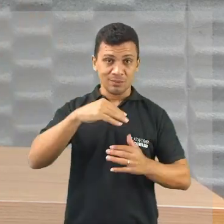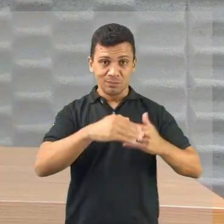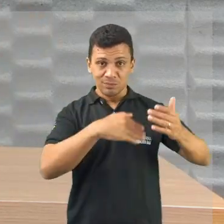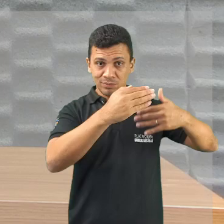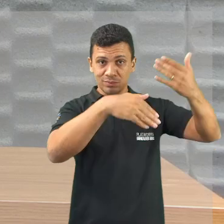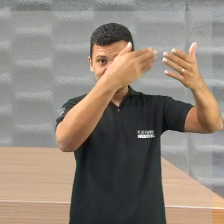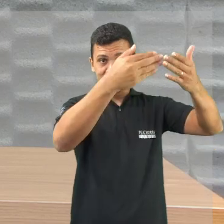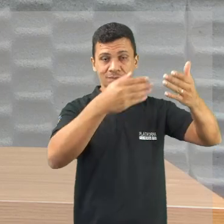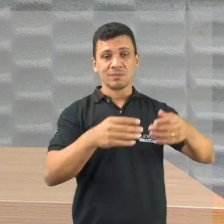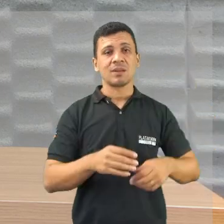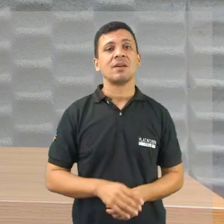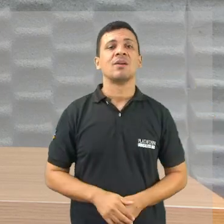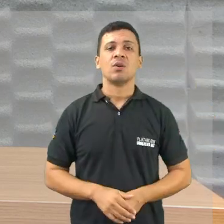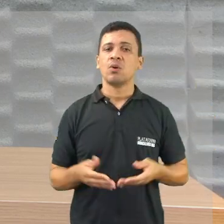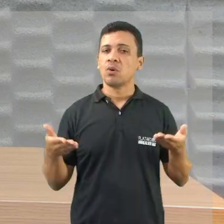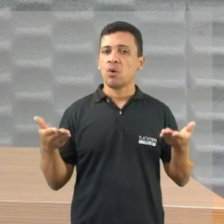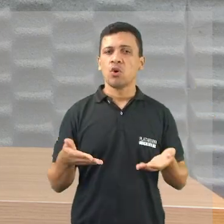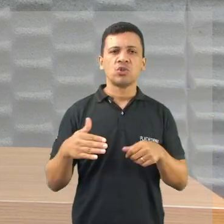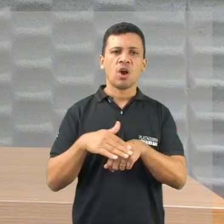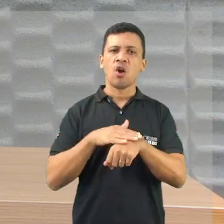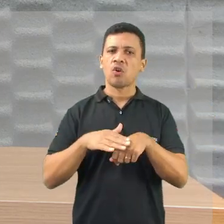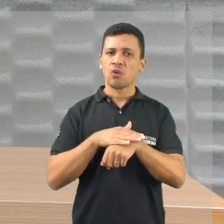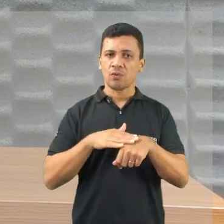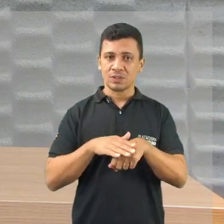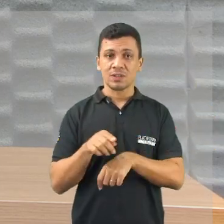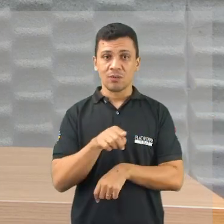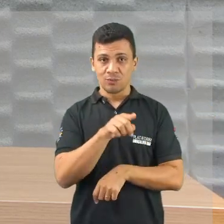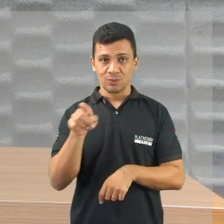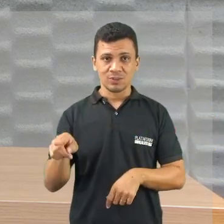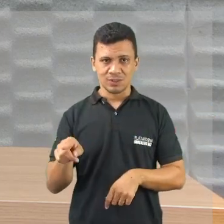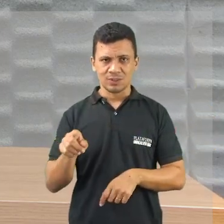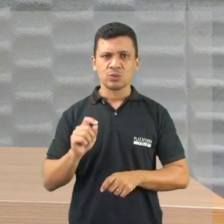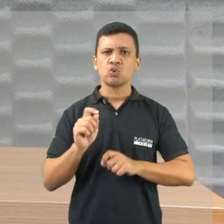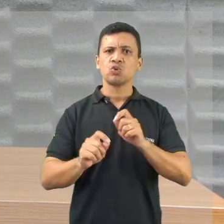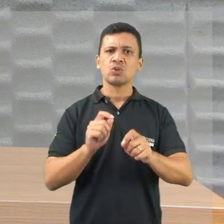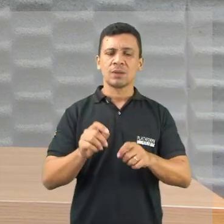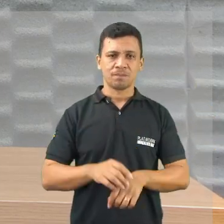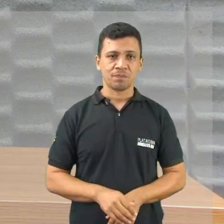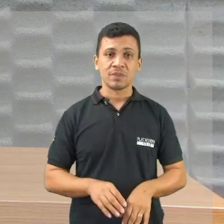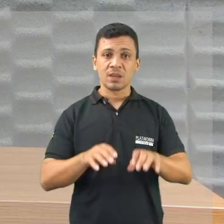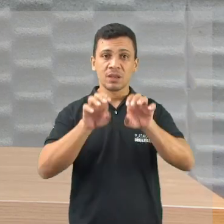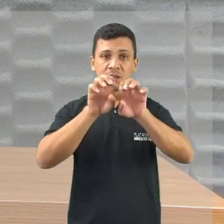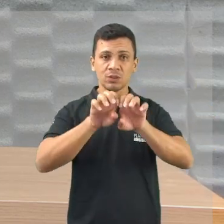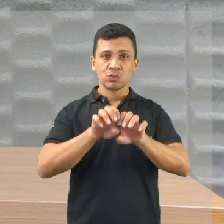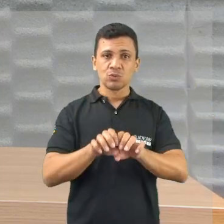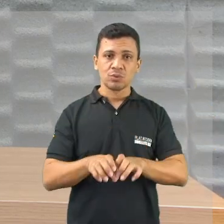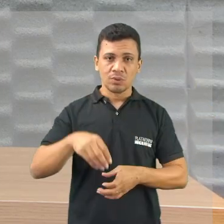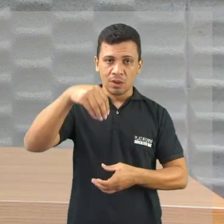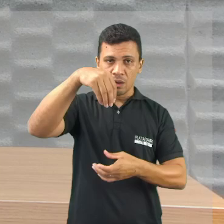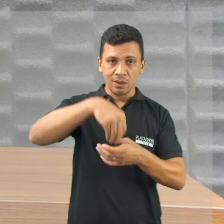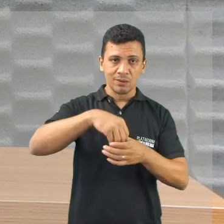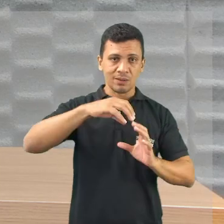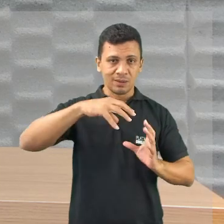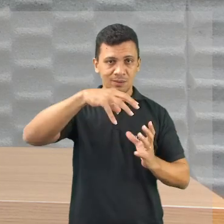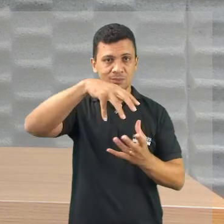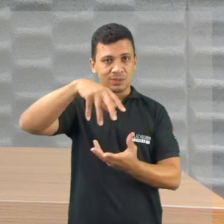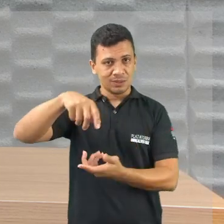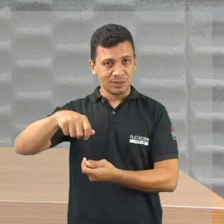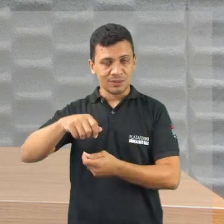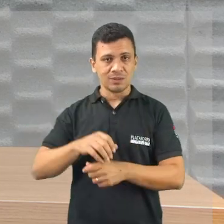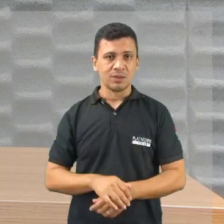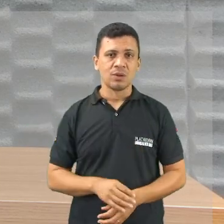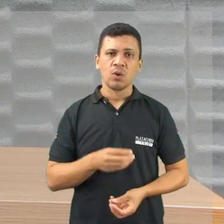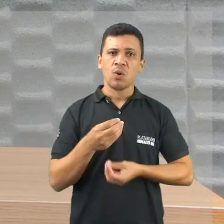vista físico. E hoje eu venho conversar com você, querido estudante, sobre a estrutura interna do nosso planeta, Como é que o nosso